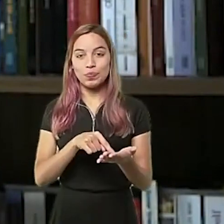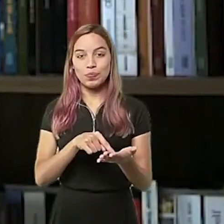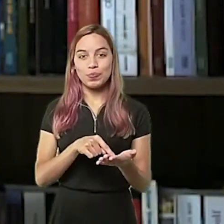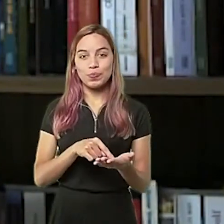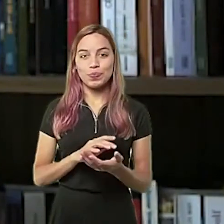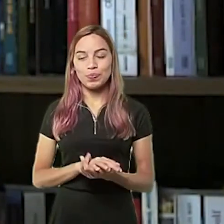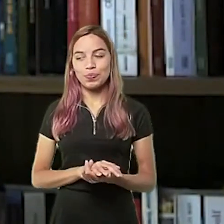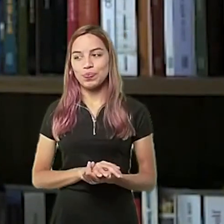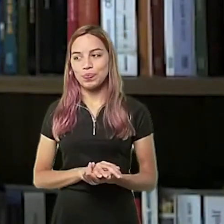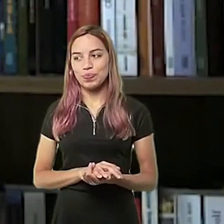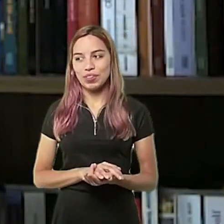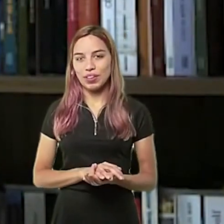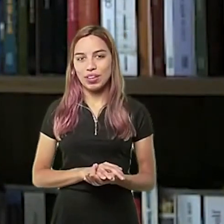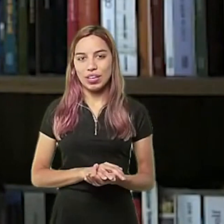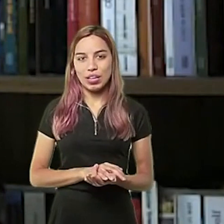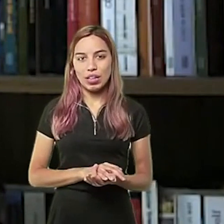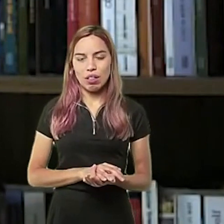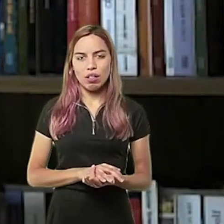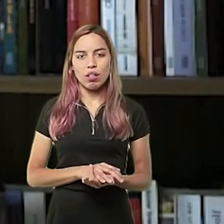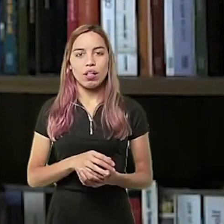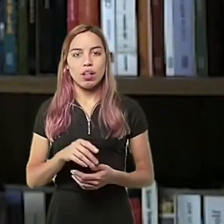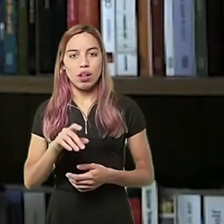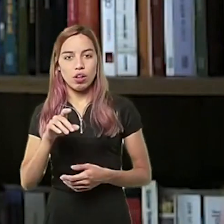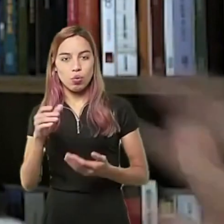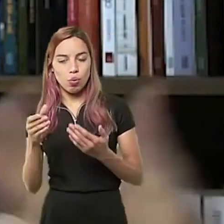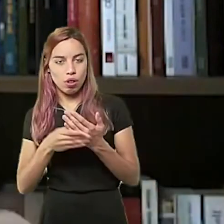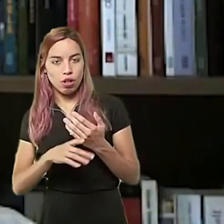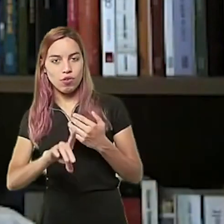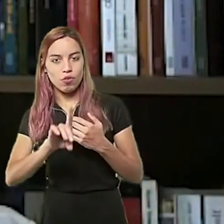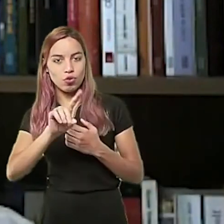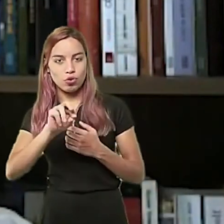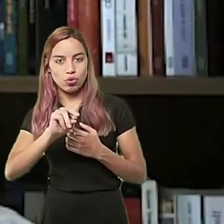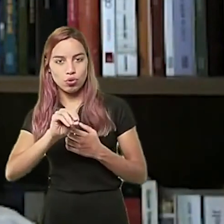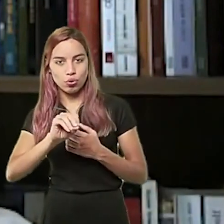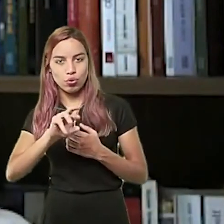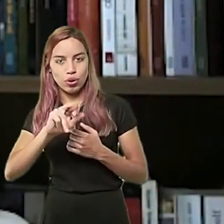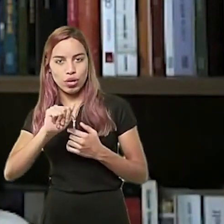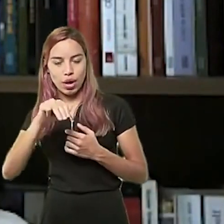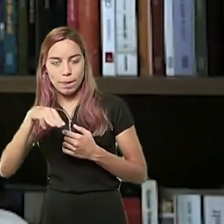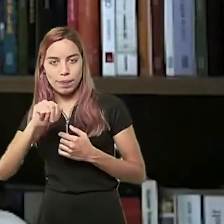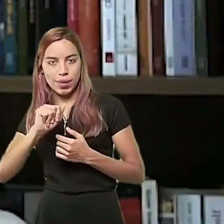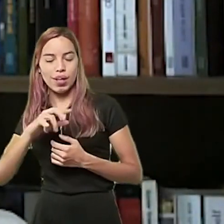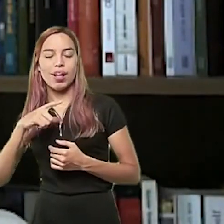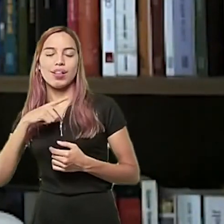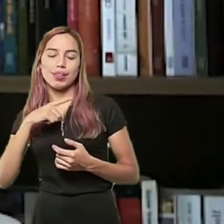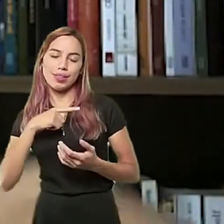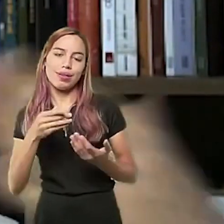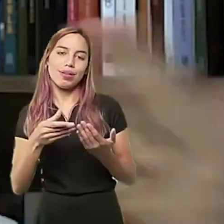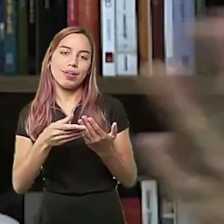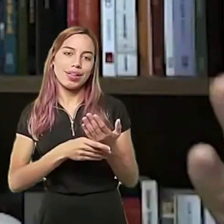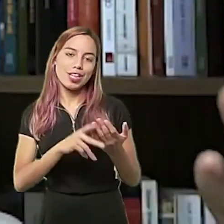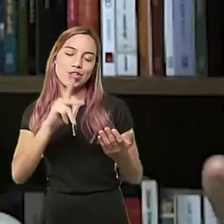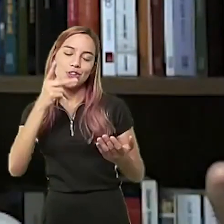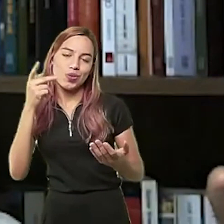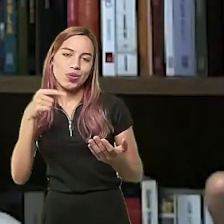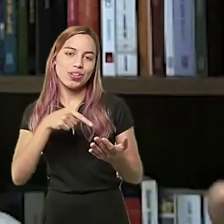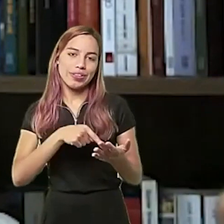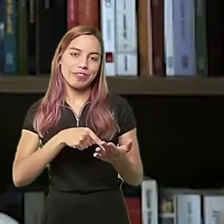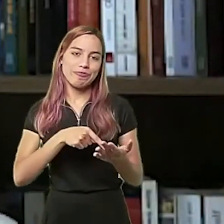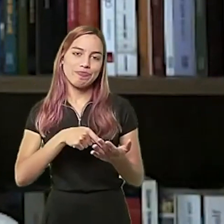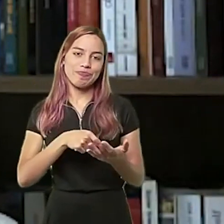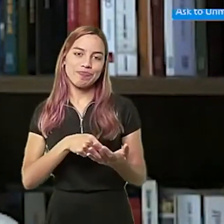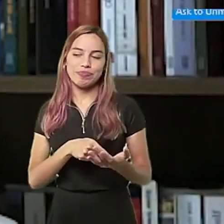estão em Doramal Odisseia, né? Há um momento que quem conhece o manto da apresentação sabe que se a